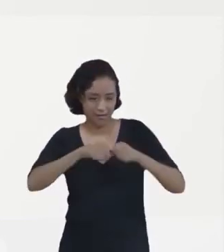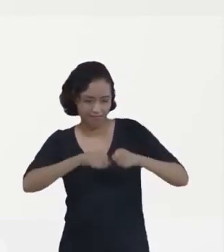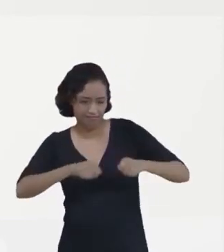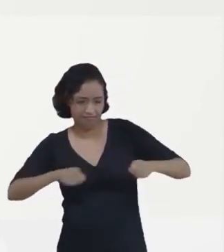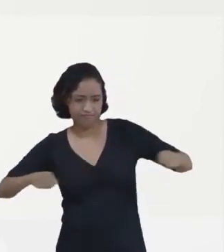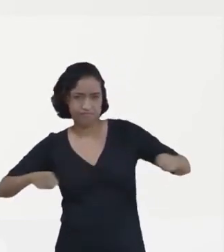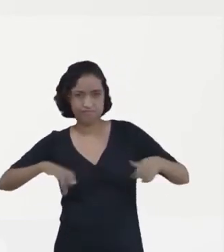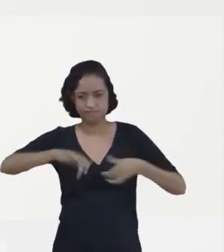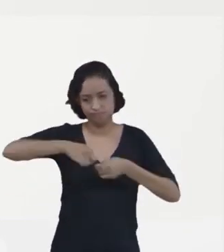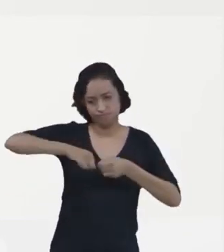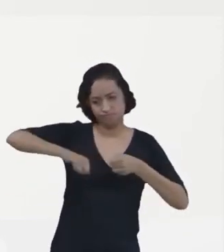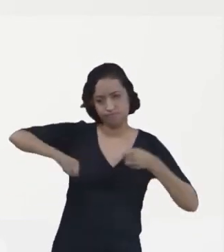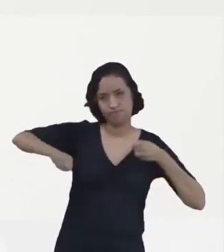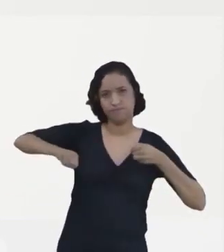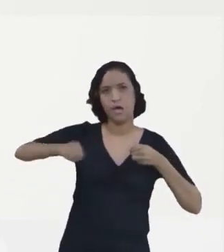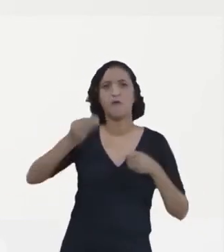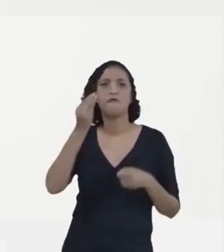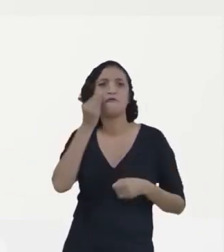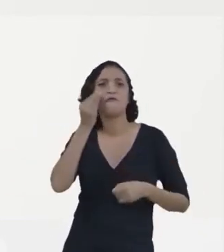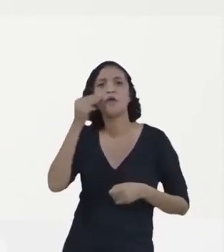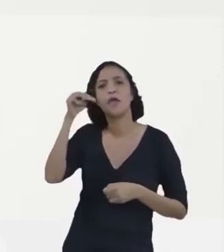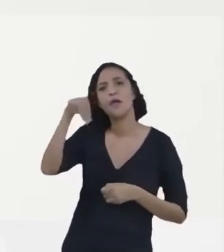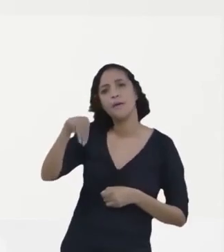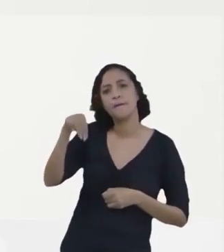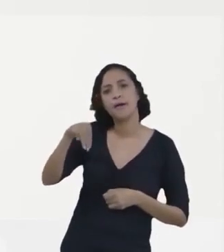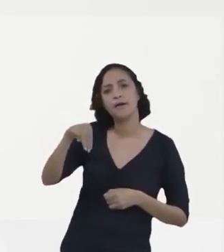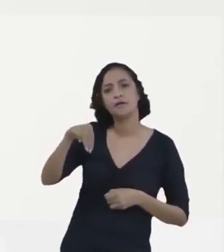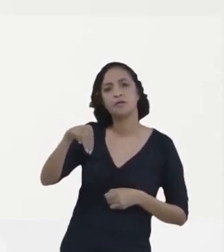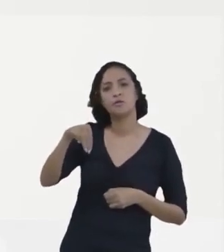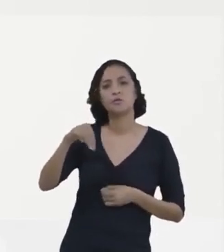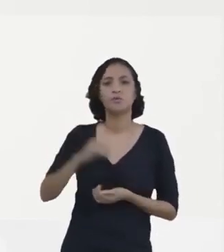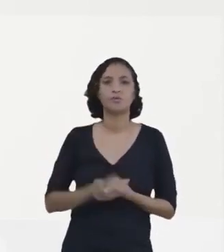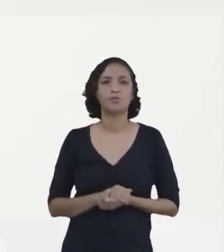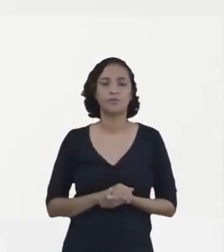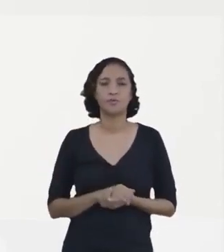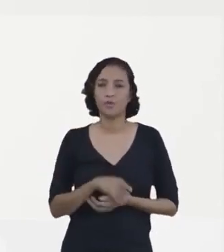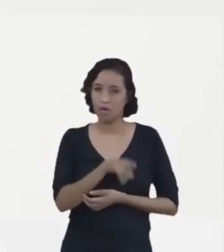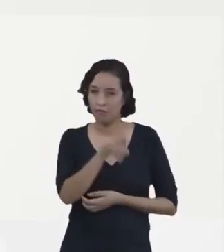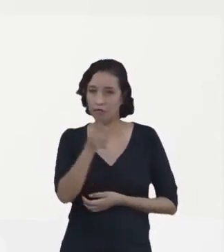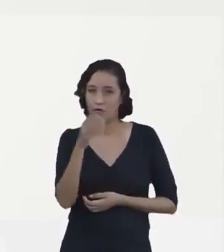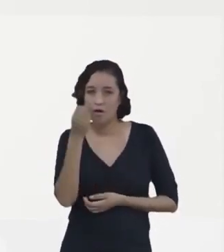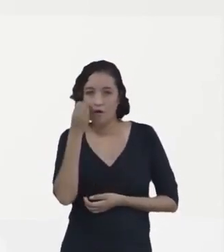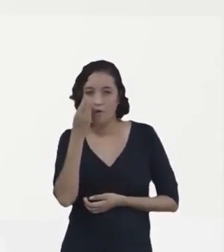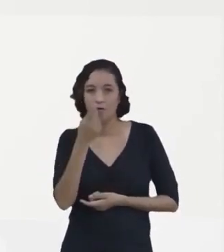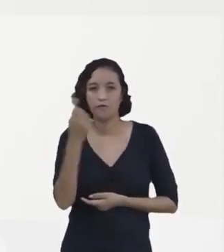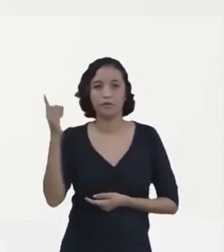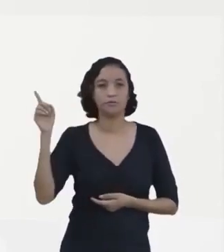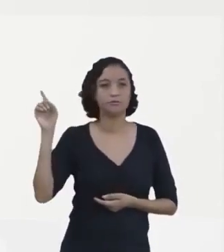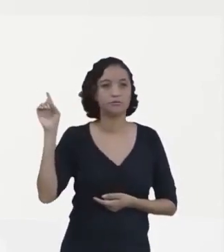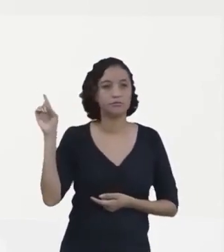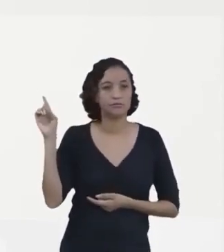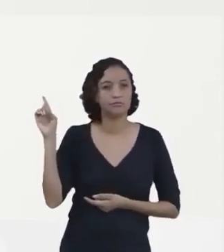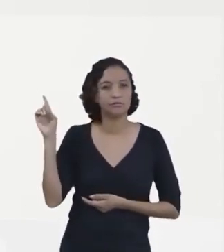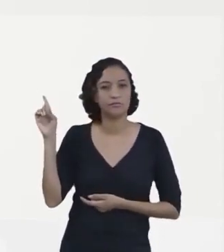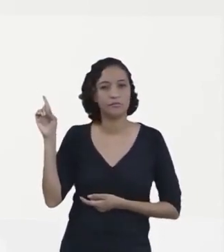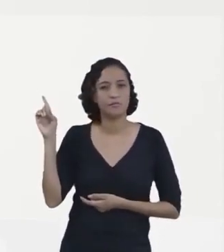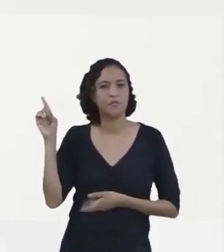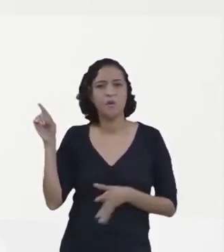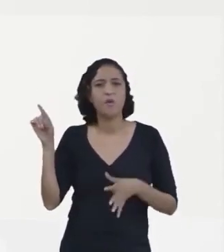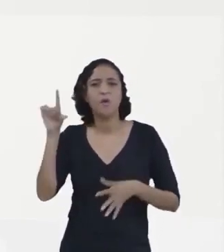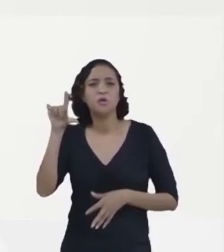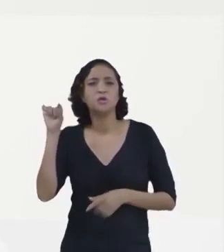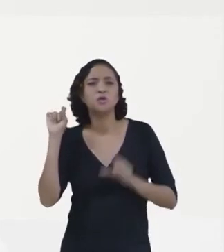Então, você vai escrever no seu caderno o nome dos itens, desses objetos aí que podemos comprar